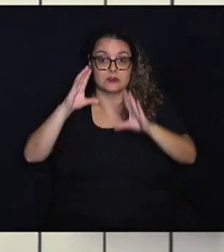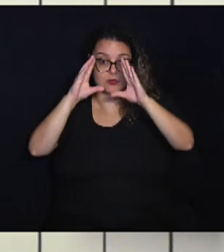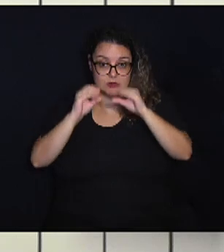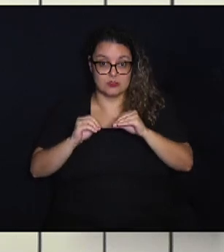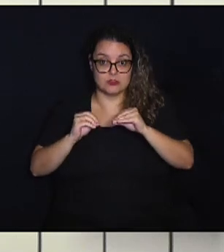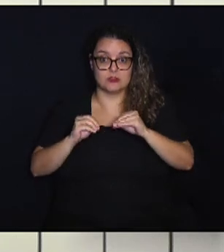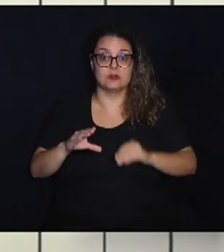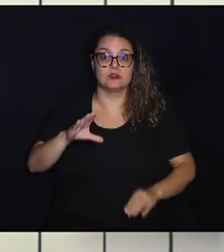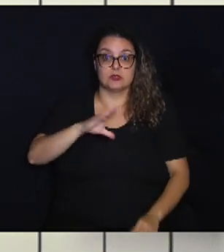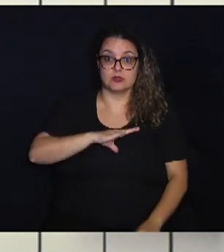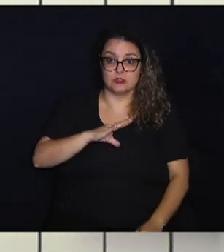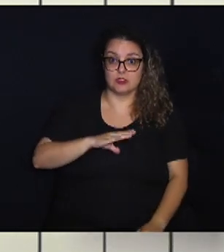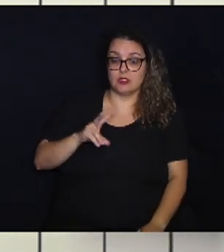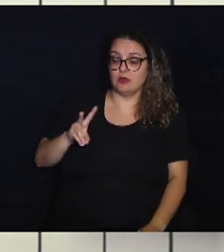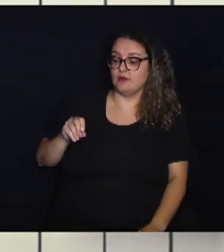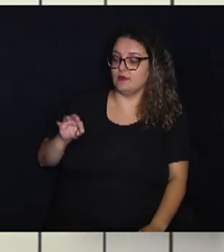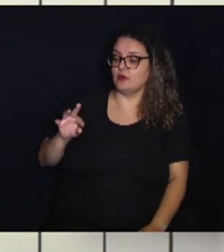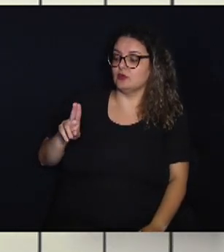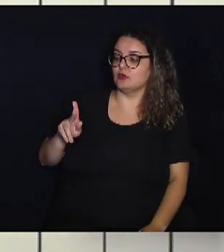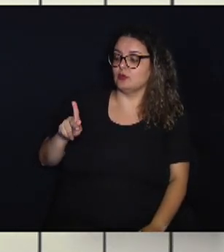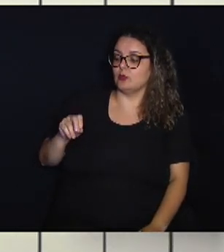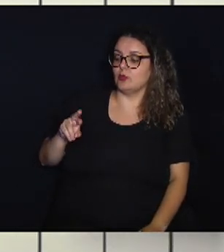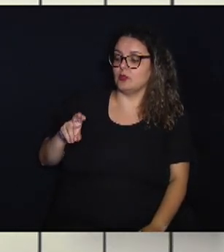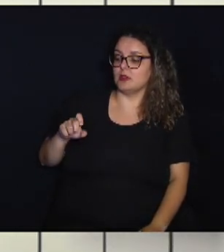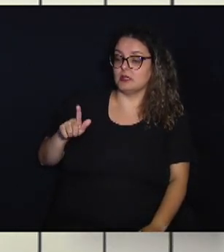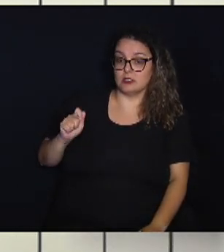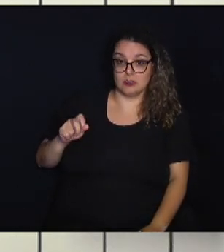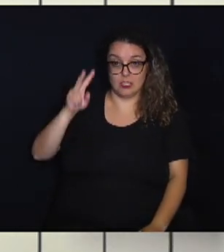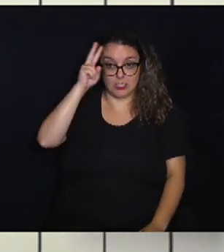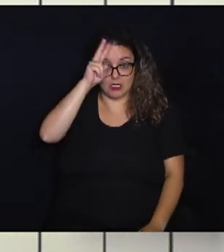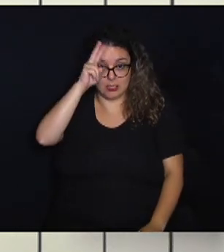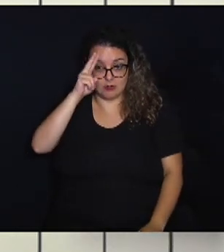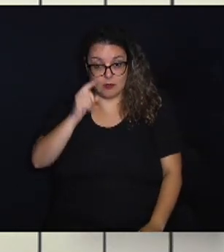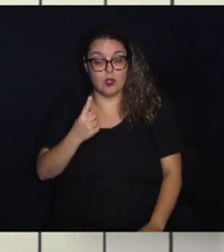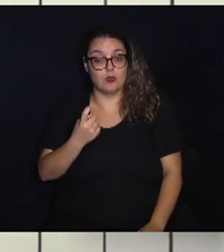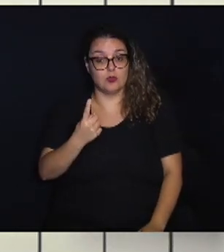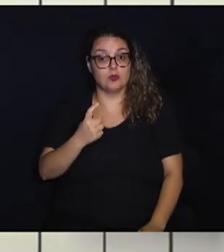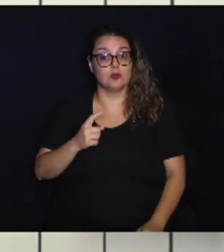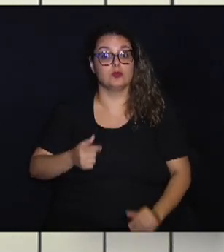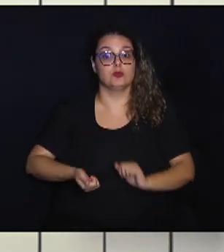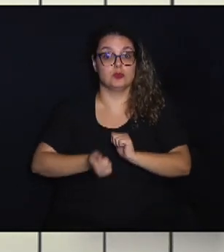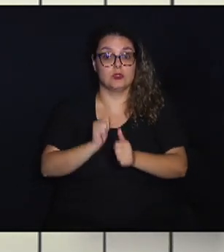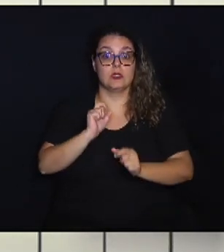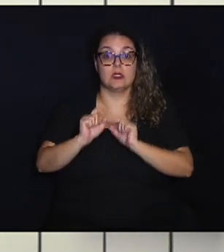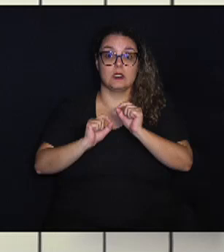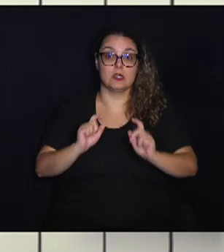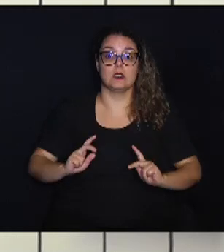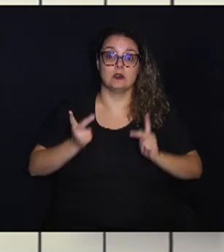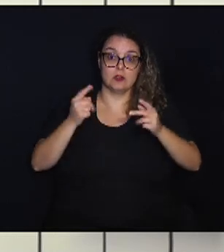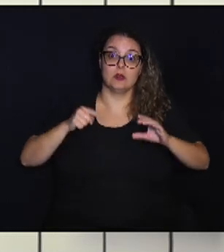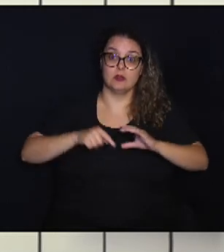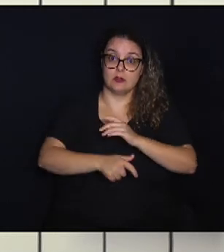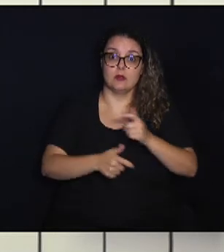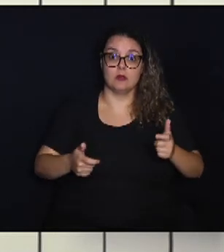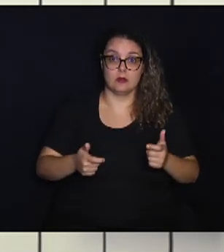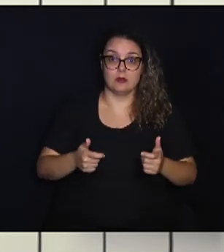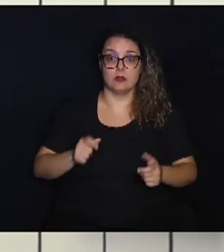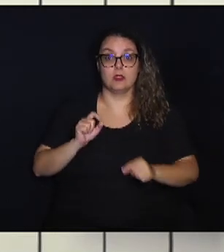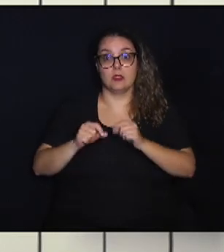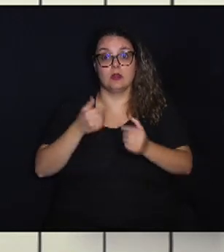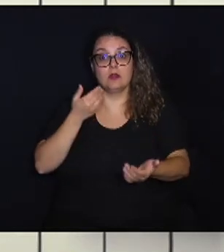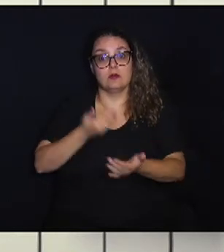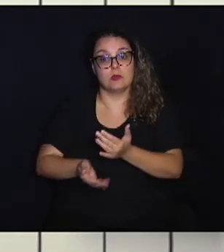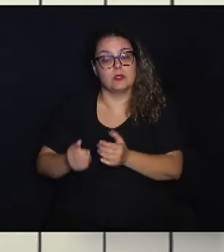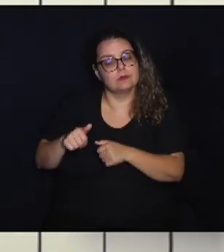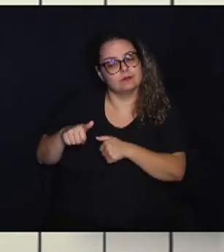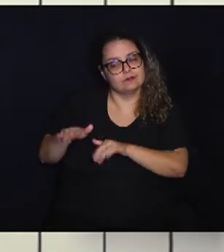na cidade de Votuporanga. Lembrando, hein? Jogo único, quem vencer avança, quem perder já está